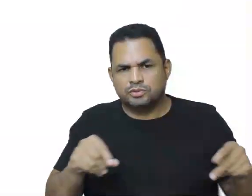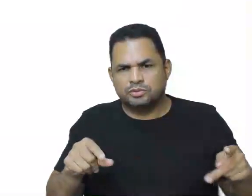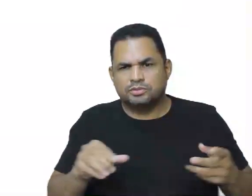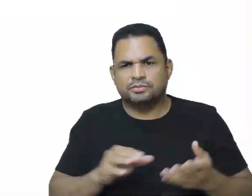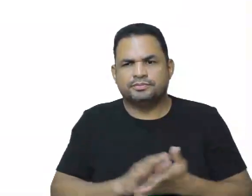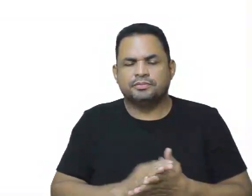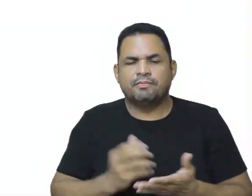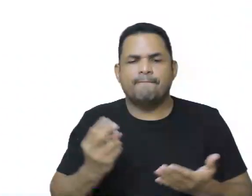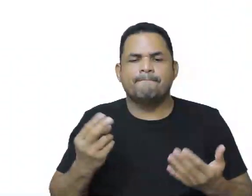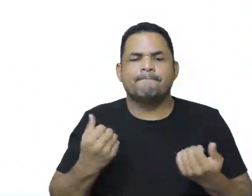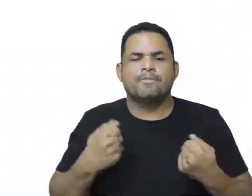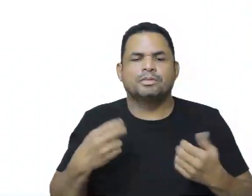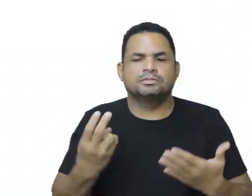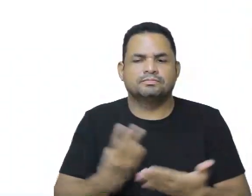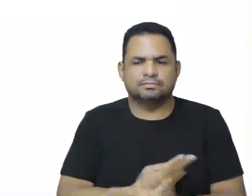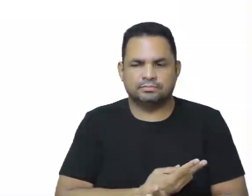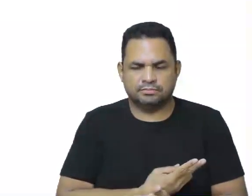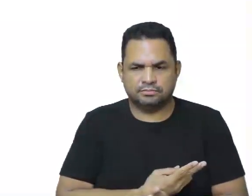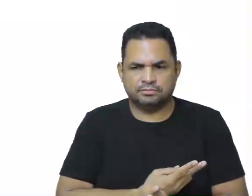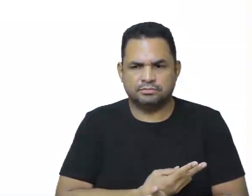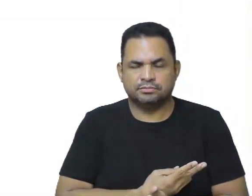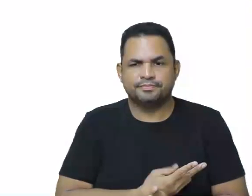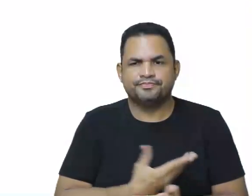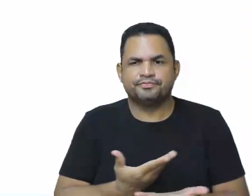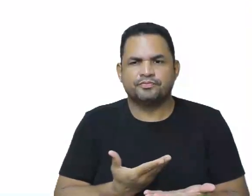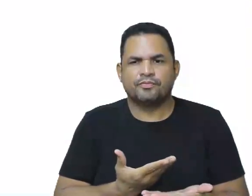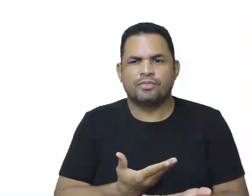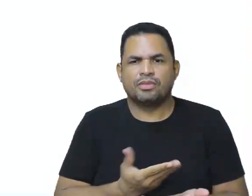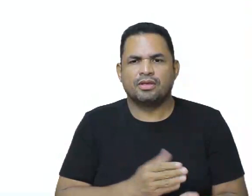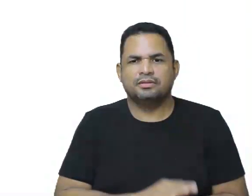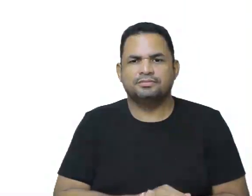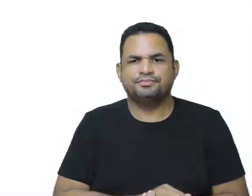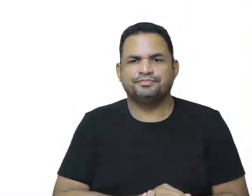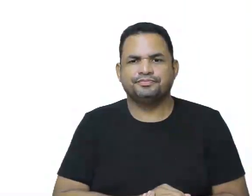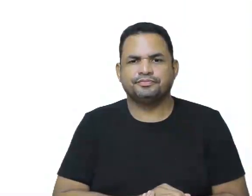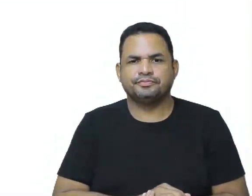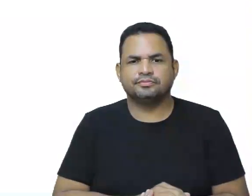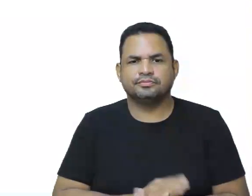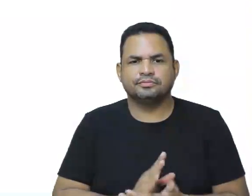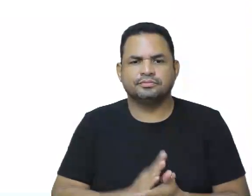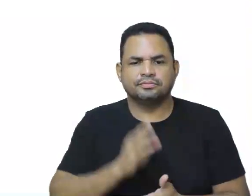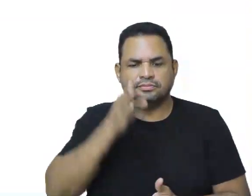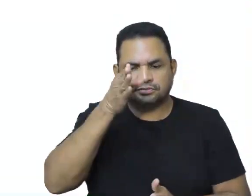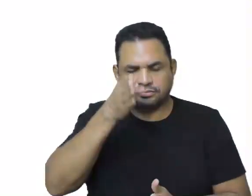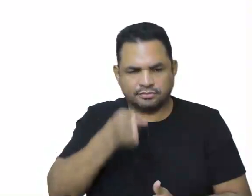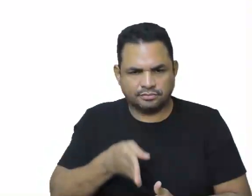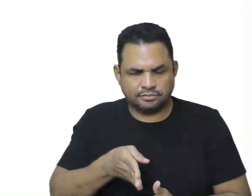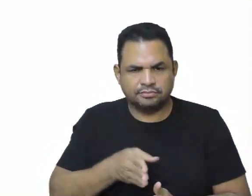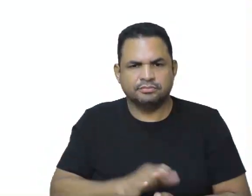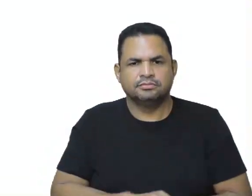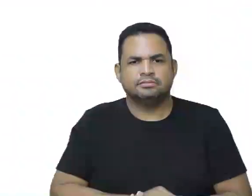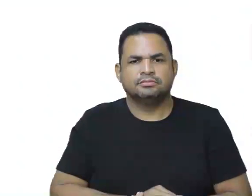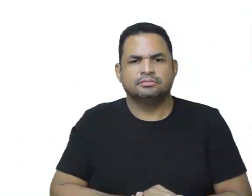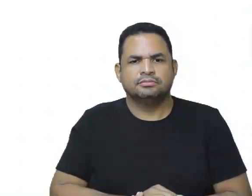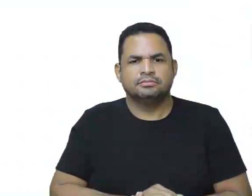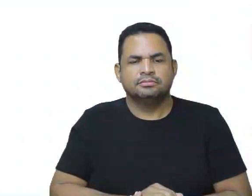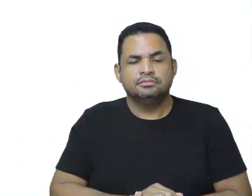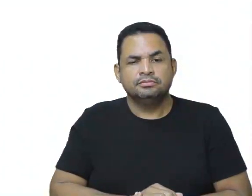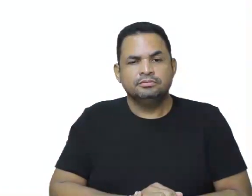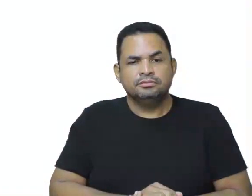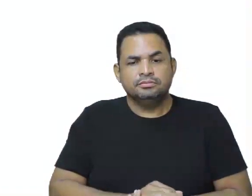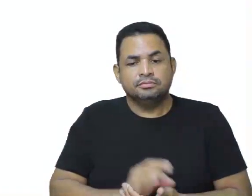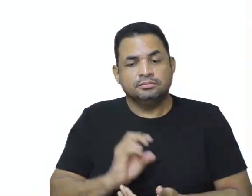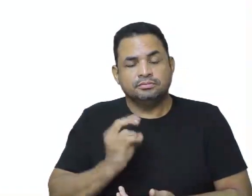pode acontecer, que eu falei para vocês, no sentido vertical, certo? Ou no